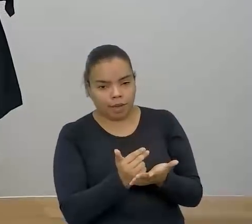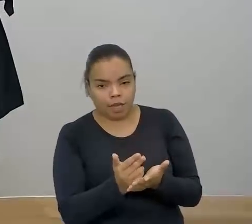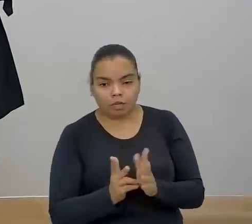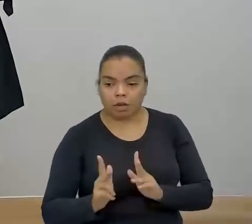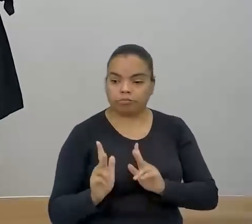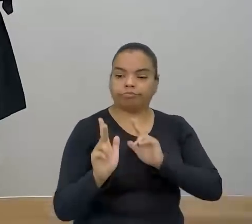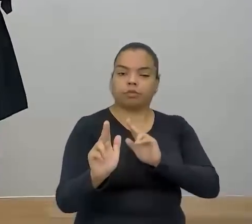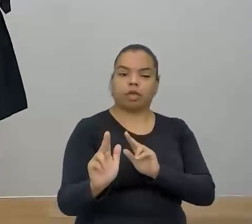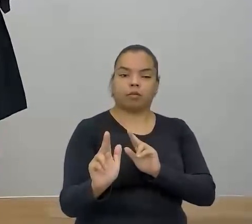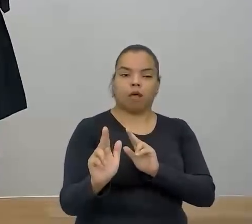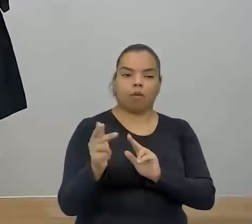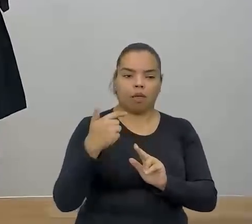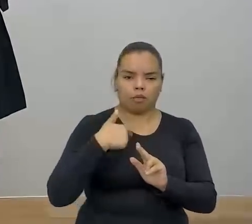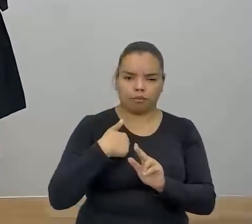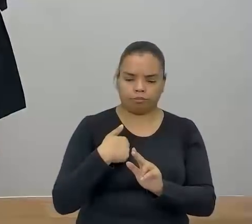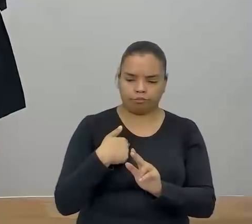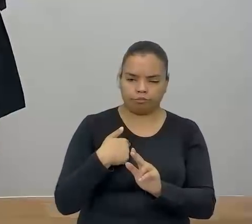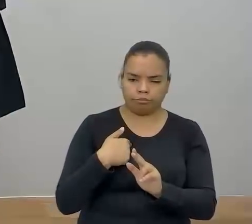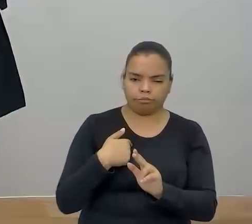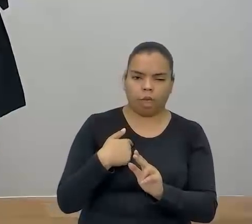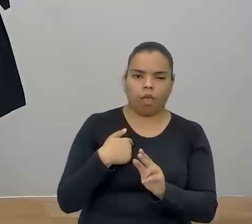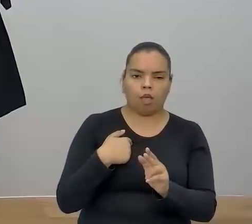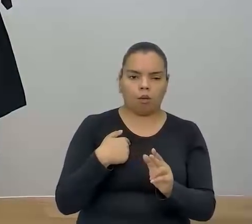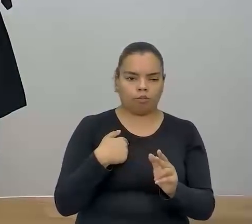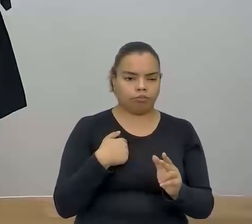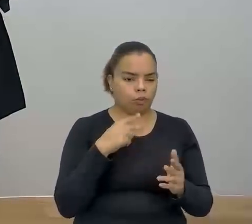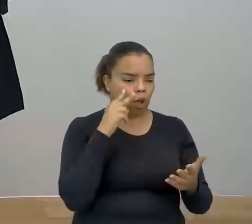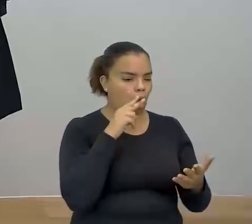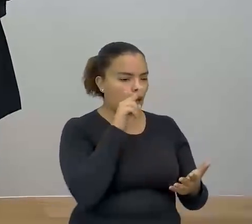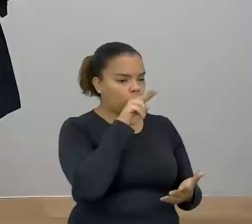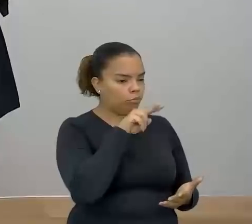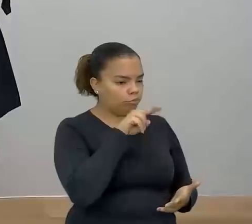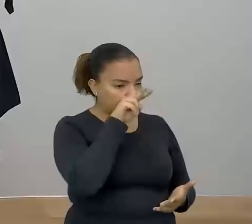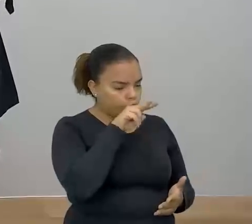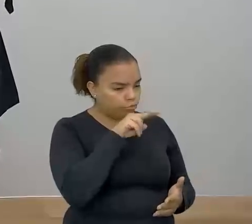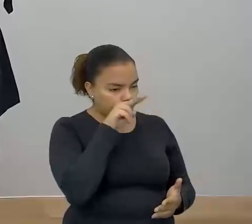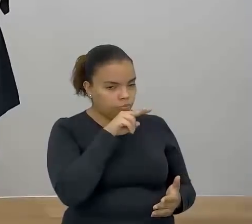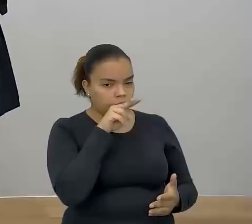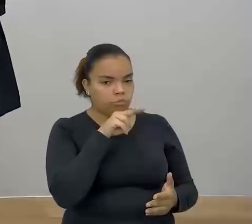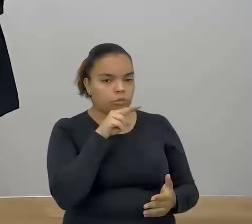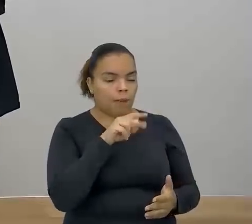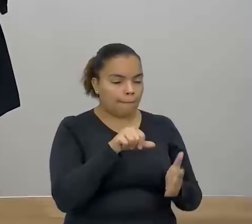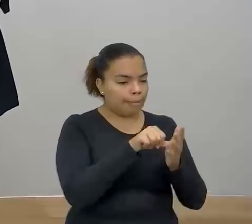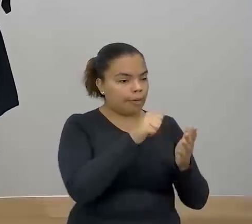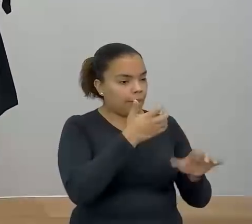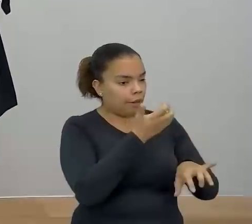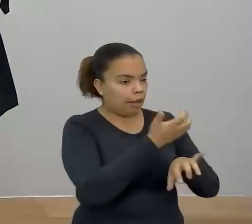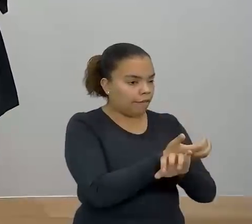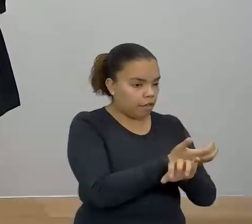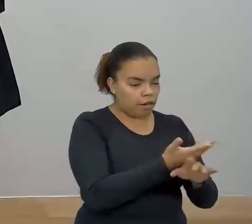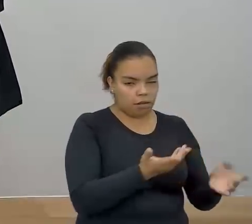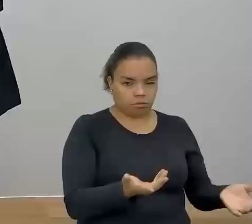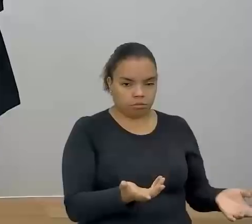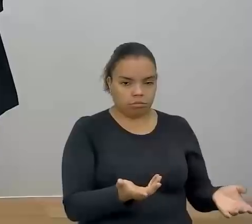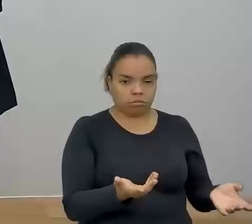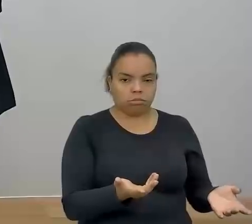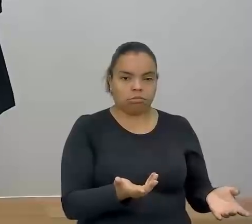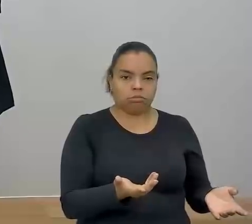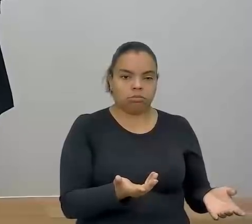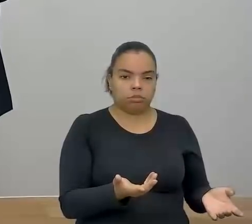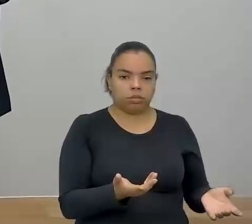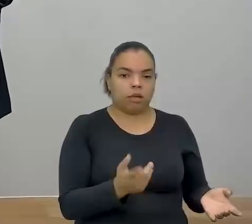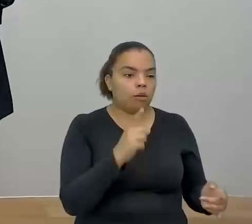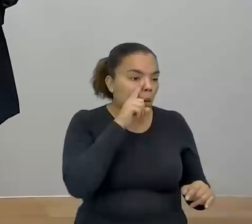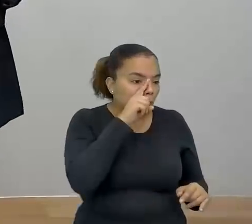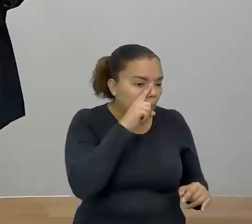preciso me colocar no lugar da Débora para entender que ela está vendo na imagem, primeiro, a caveira. O sinal de